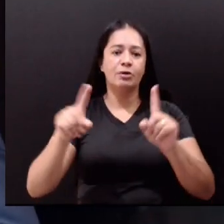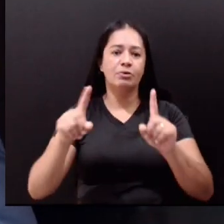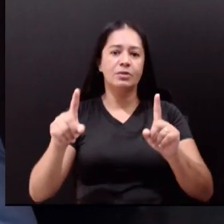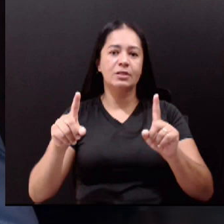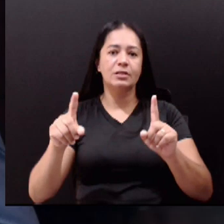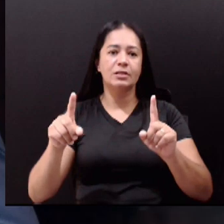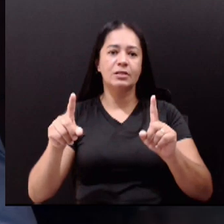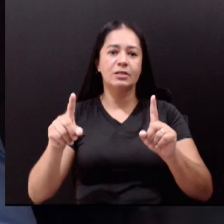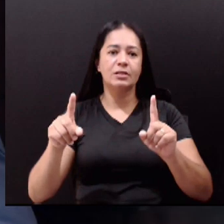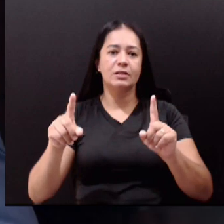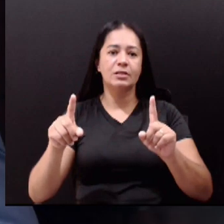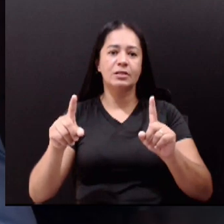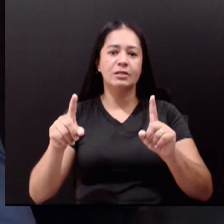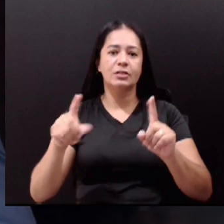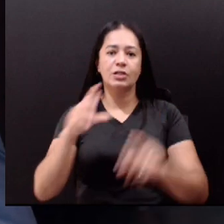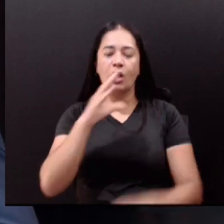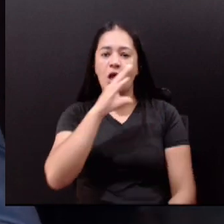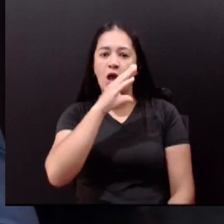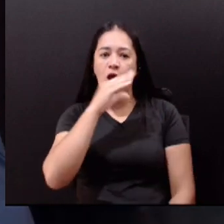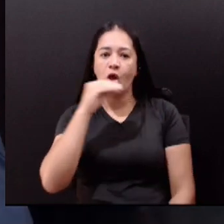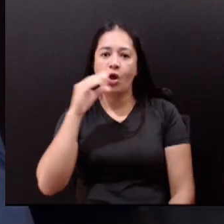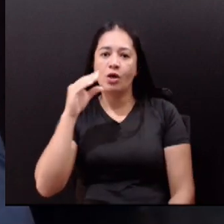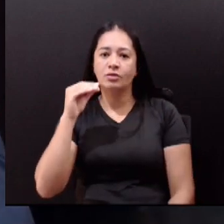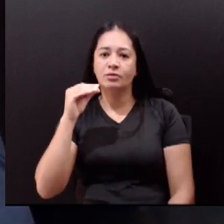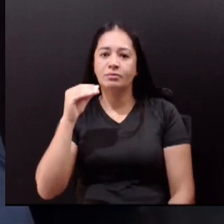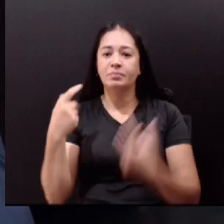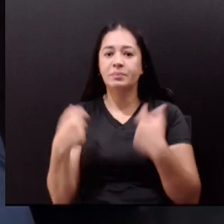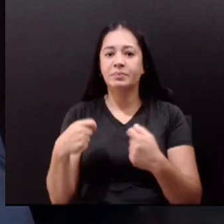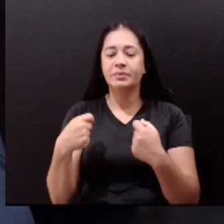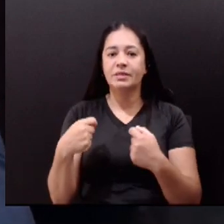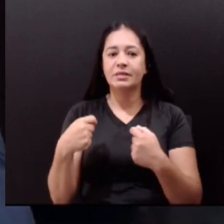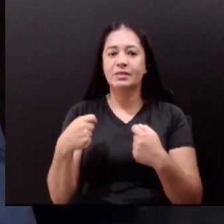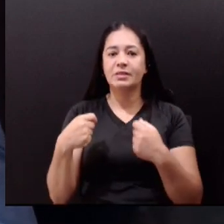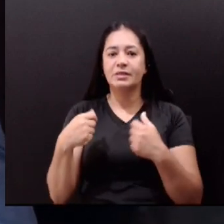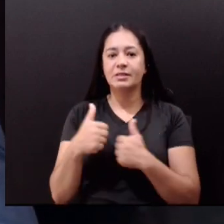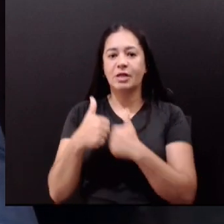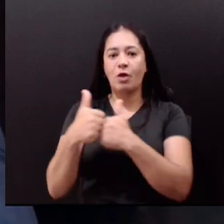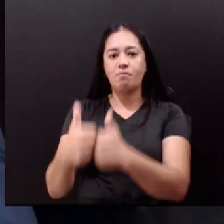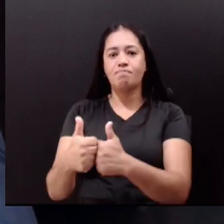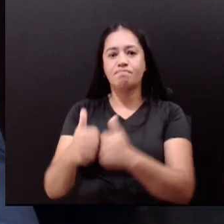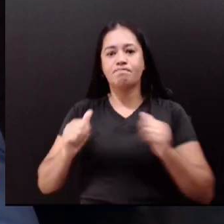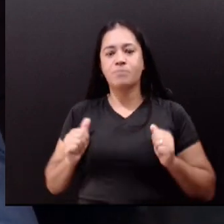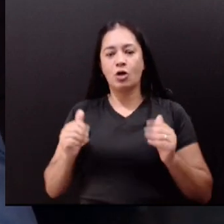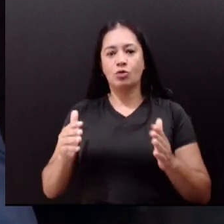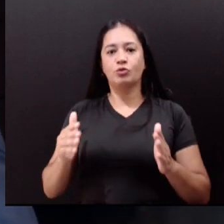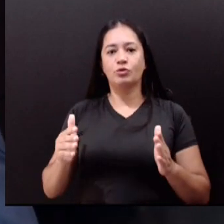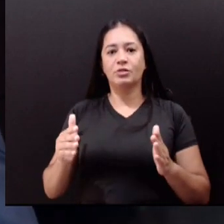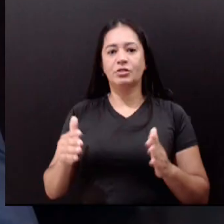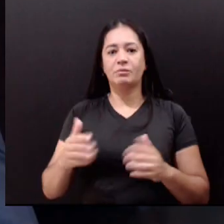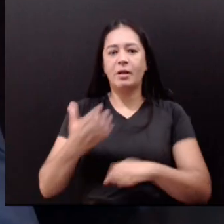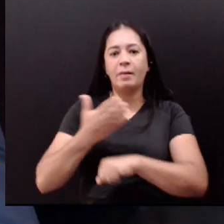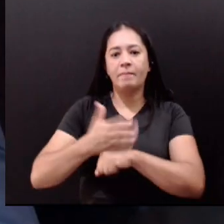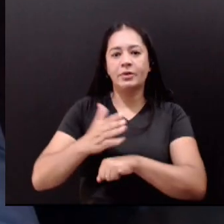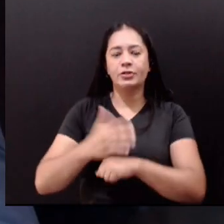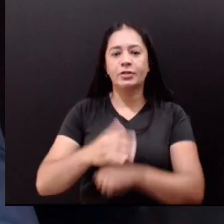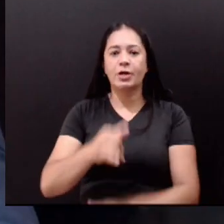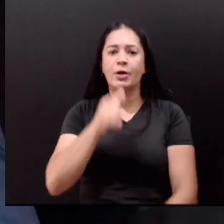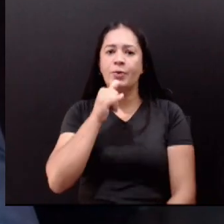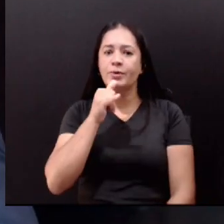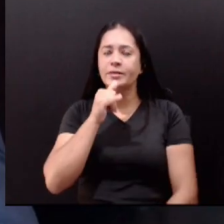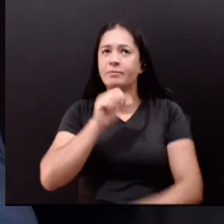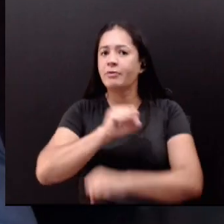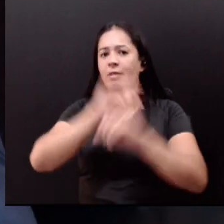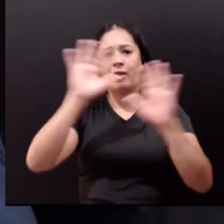adolescente precisa ter uma conduta ativa para ele estar praticando. O exemplo mais clássico disso